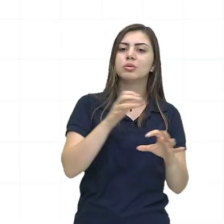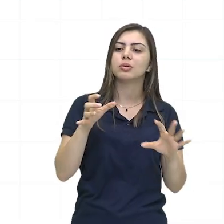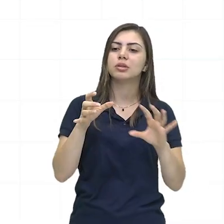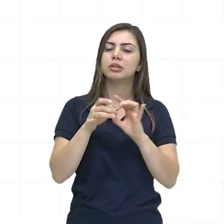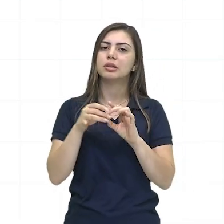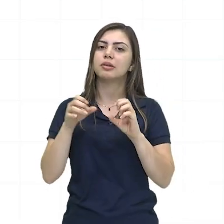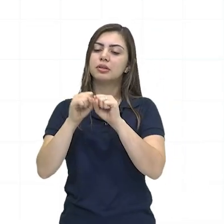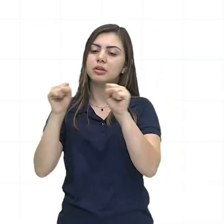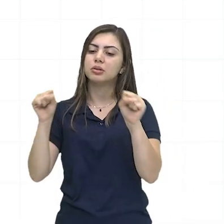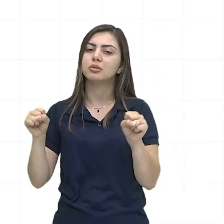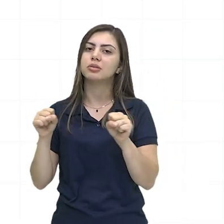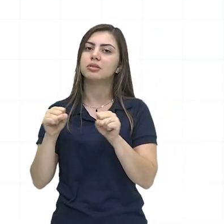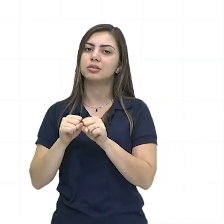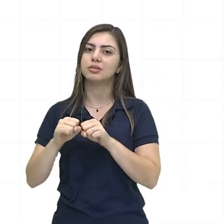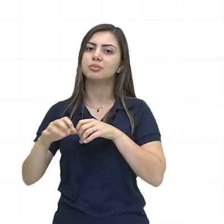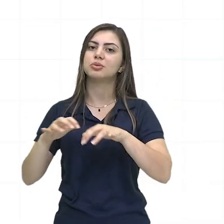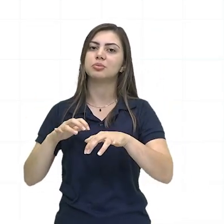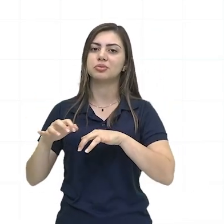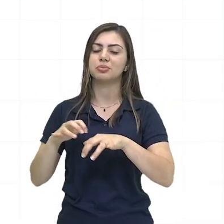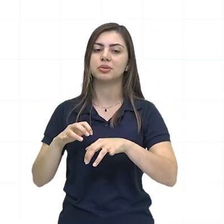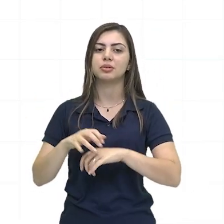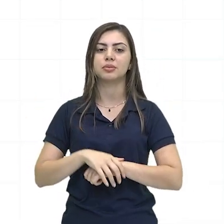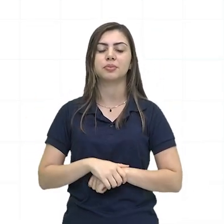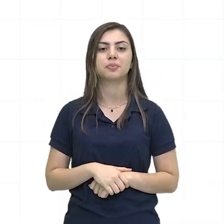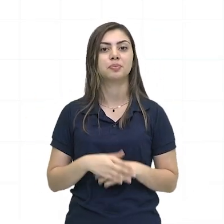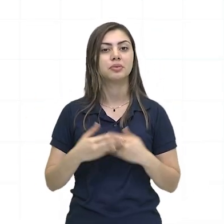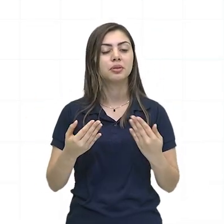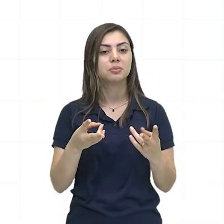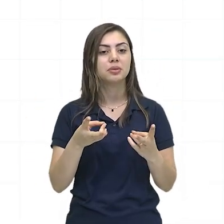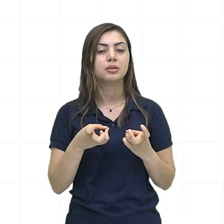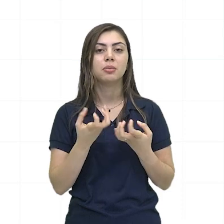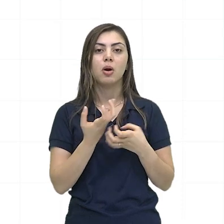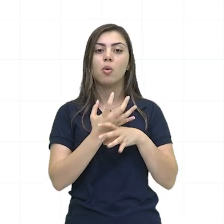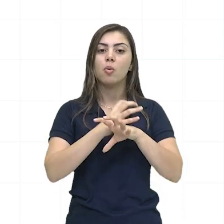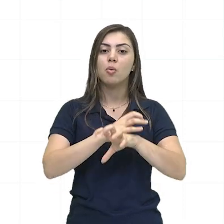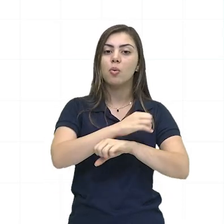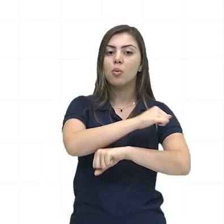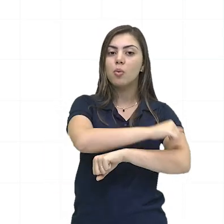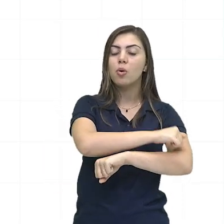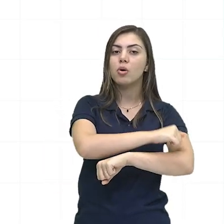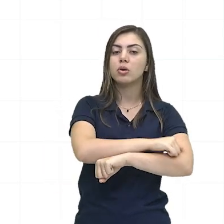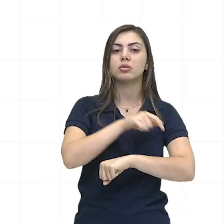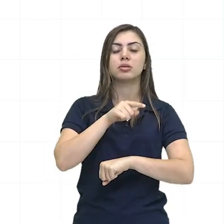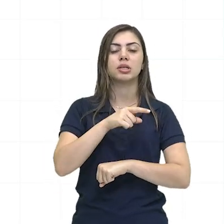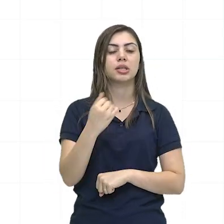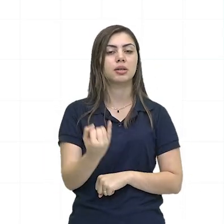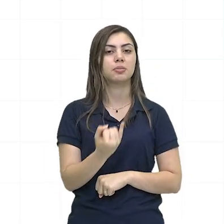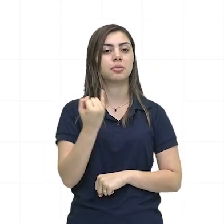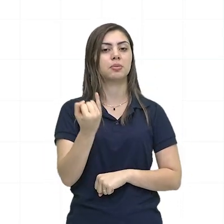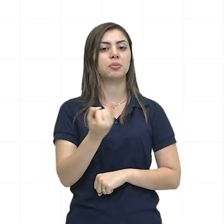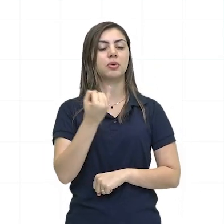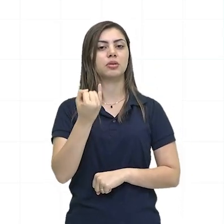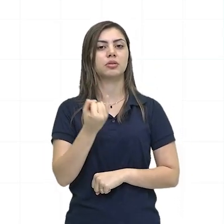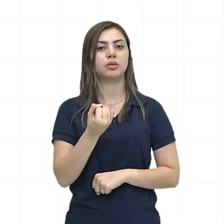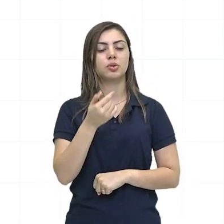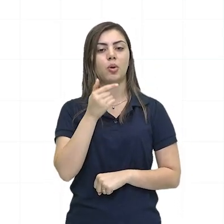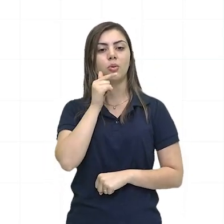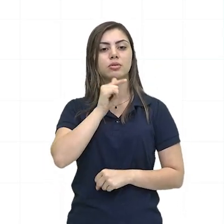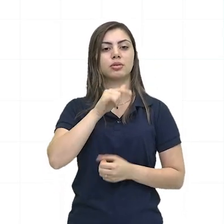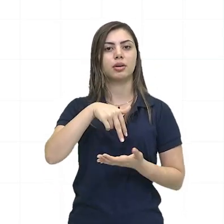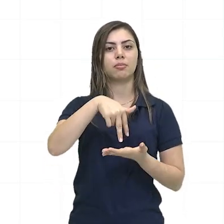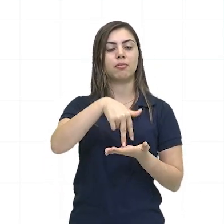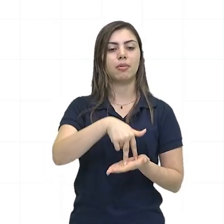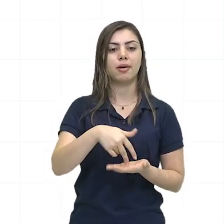as outras partes do sistema locomotor. Então, os ossos eles vão servir como alavancas, né? As